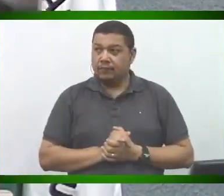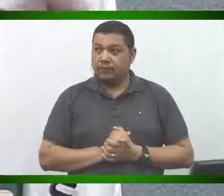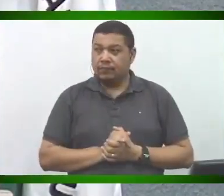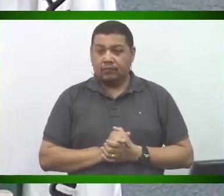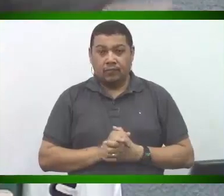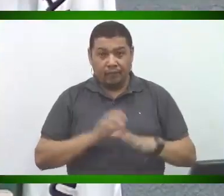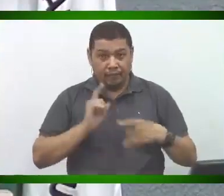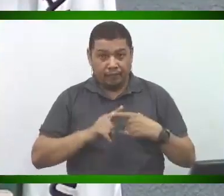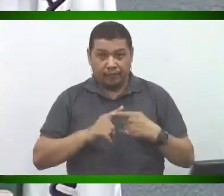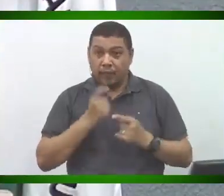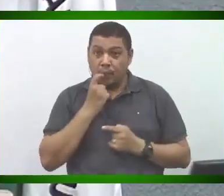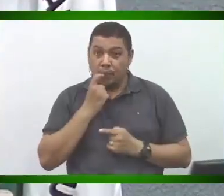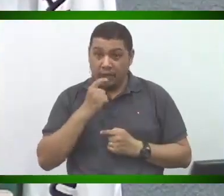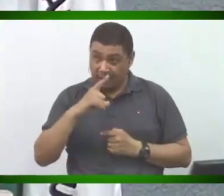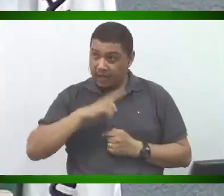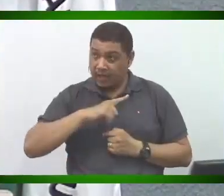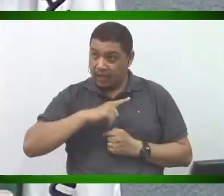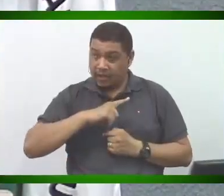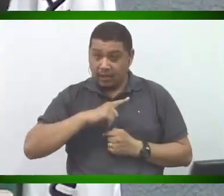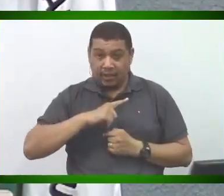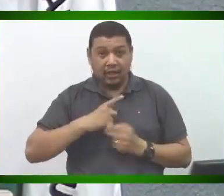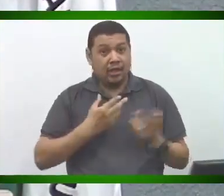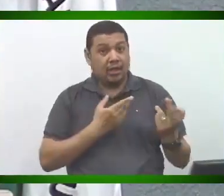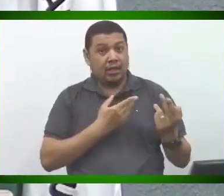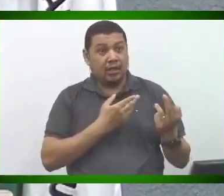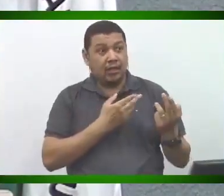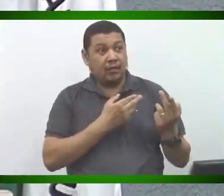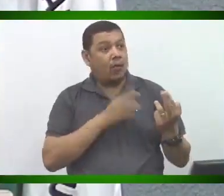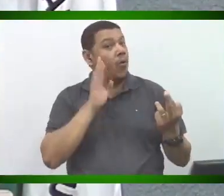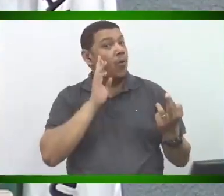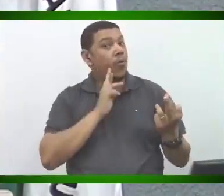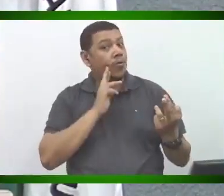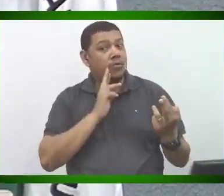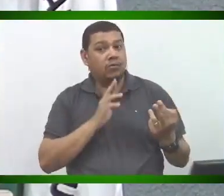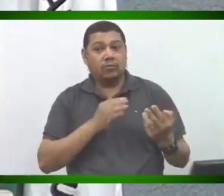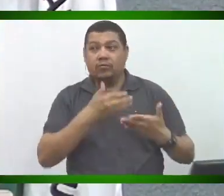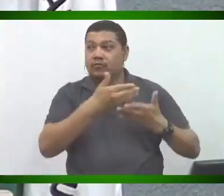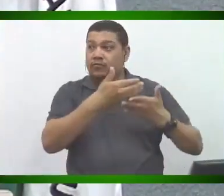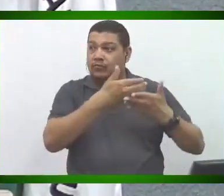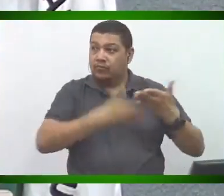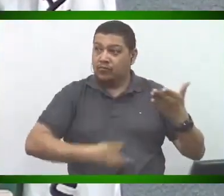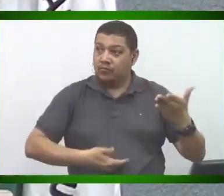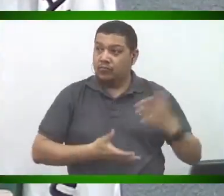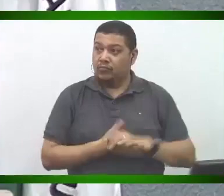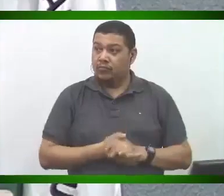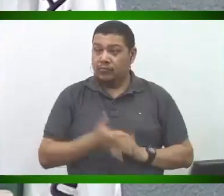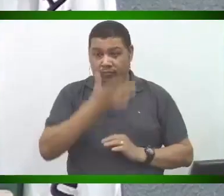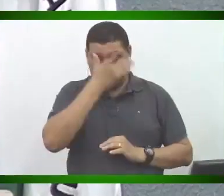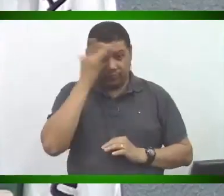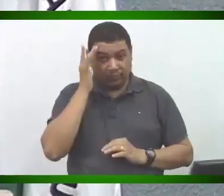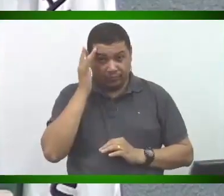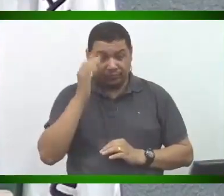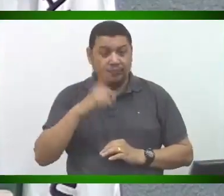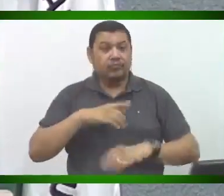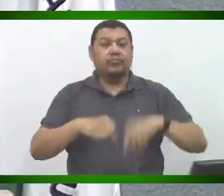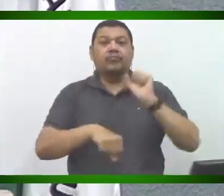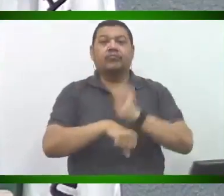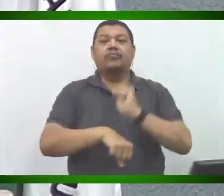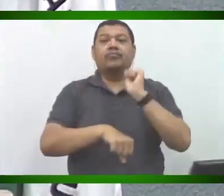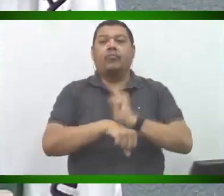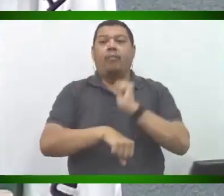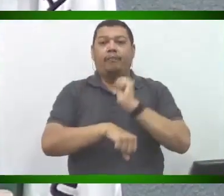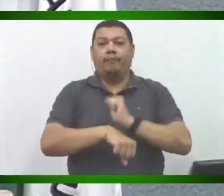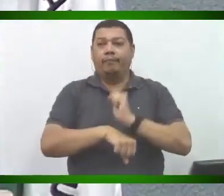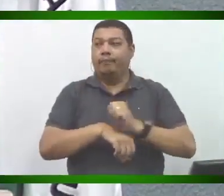Daqui a pouco vai ficar igual a situação do estado. Concurso público, as pessoas estão aguardando